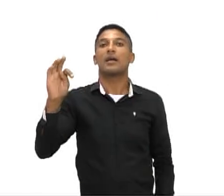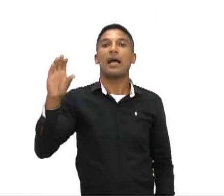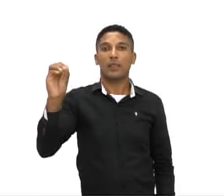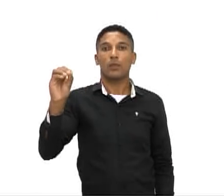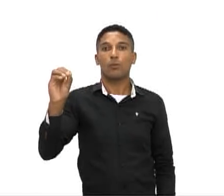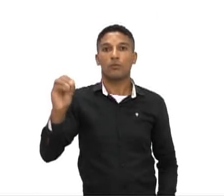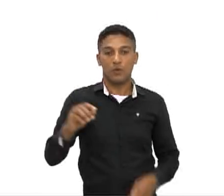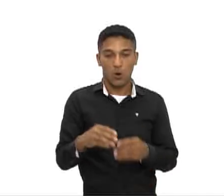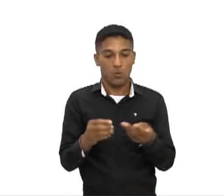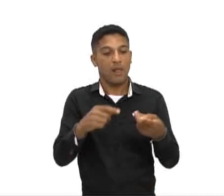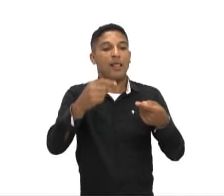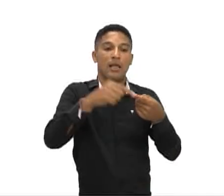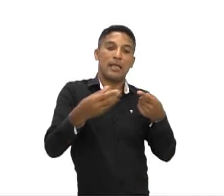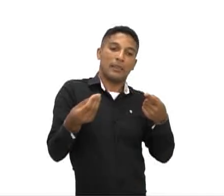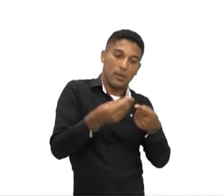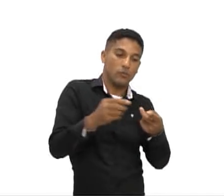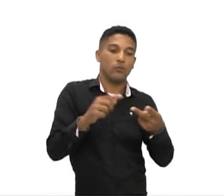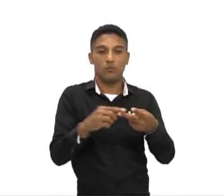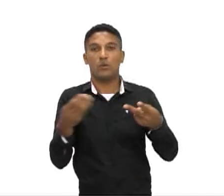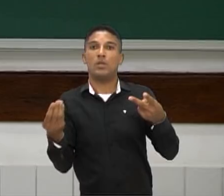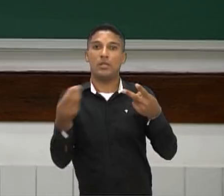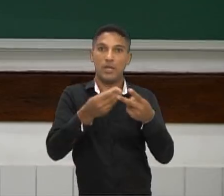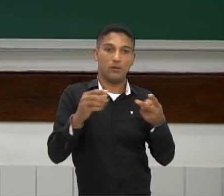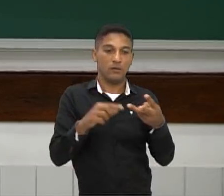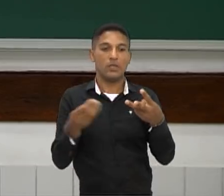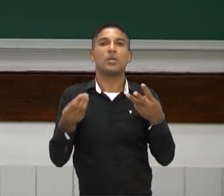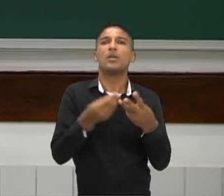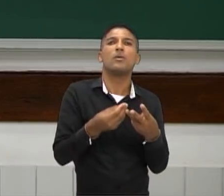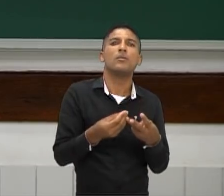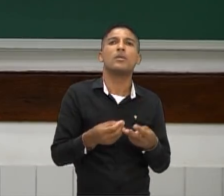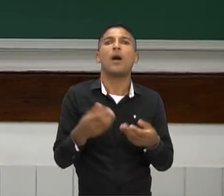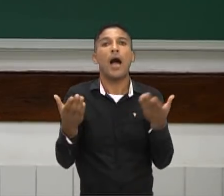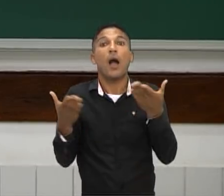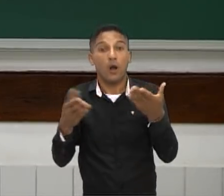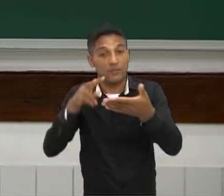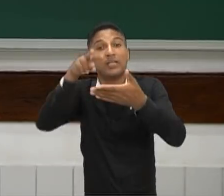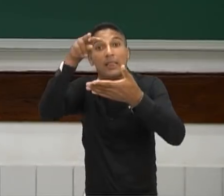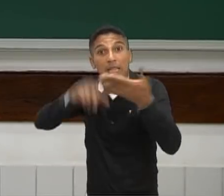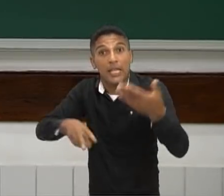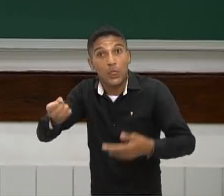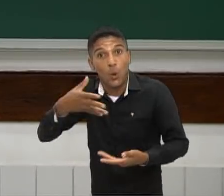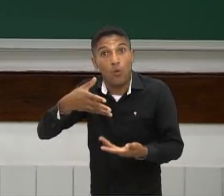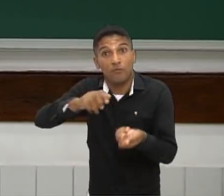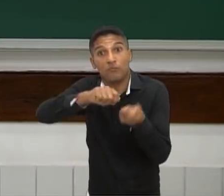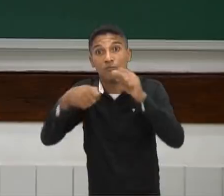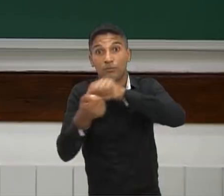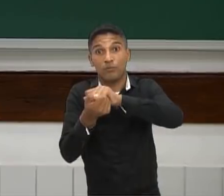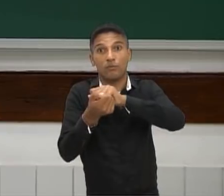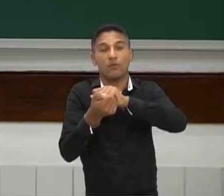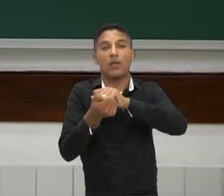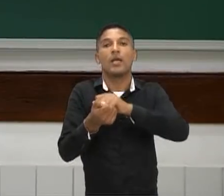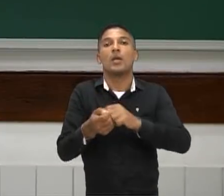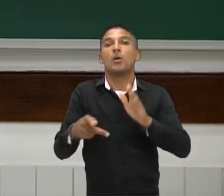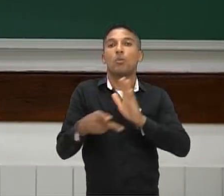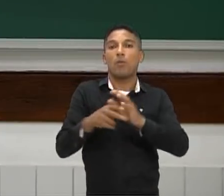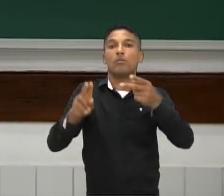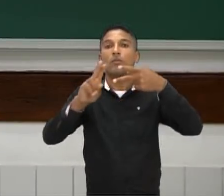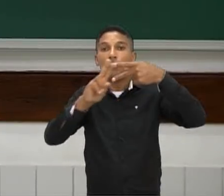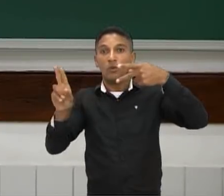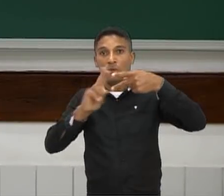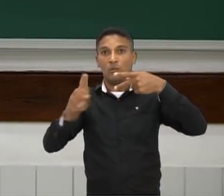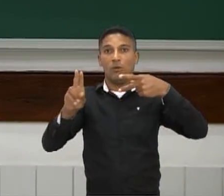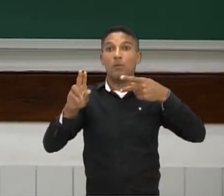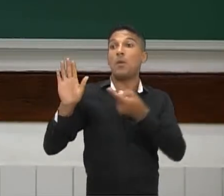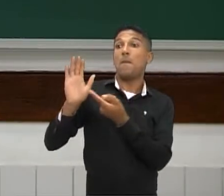os bens? Quem ficou com o quê? Então, quero que vocês, de posse dessas informações dos pronomes demonstrativos, né, o uso